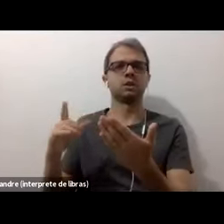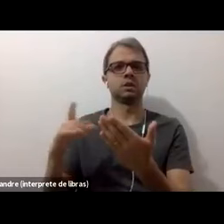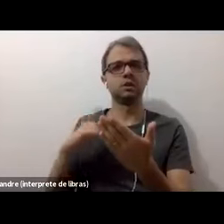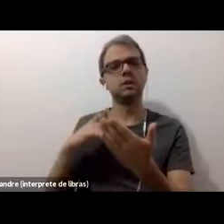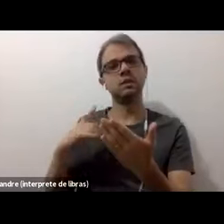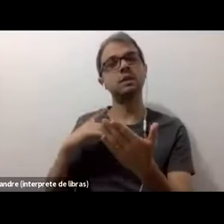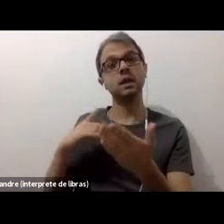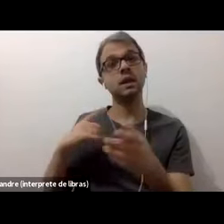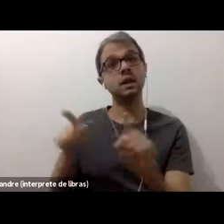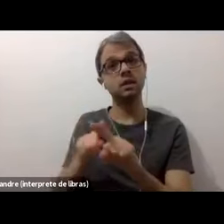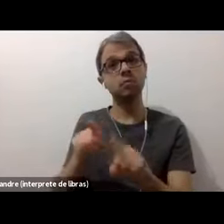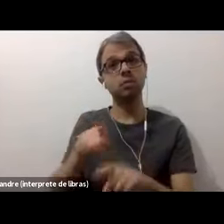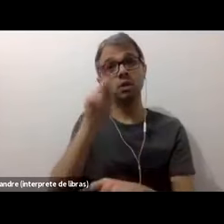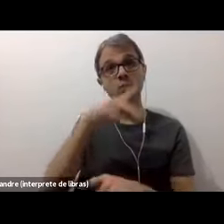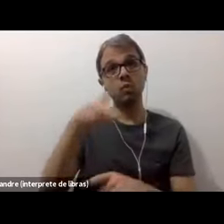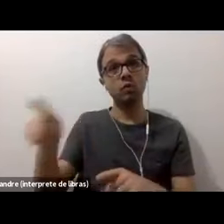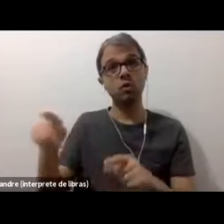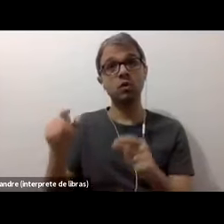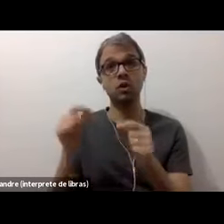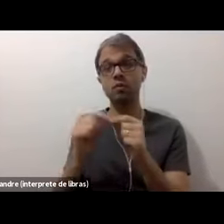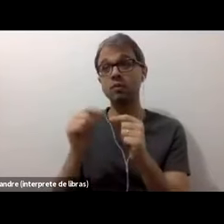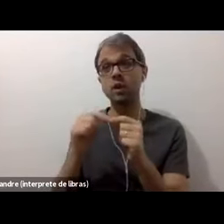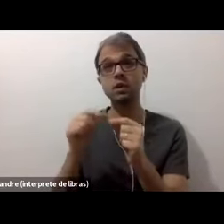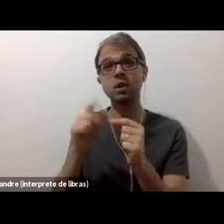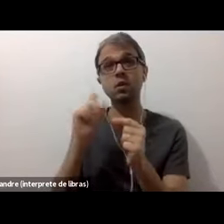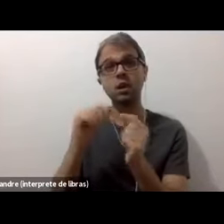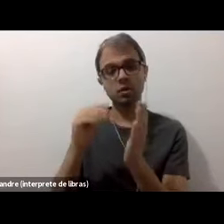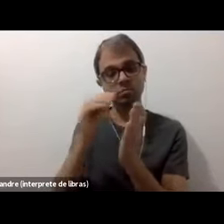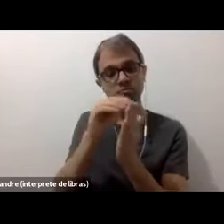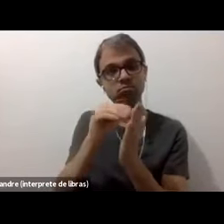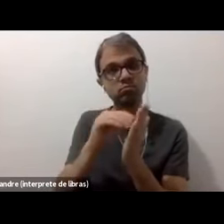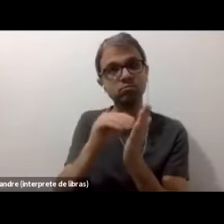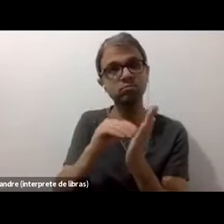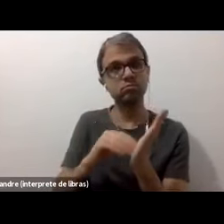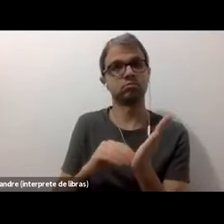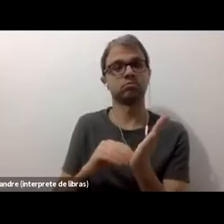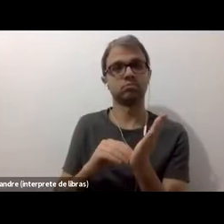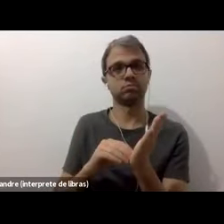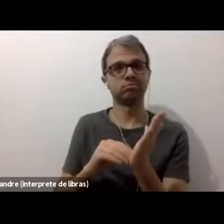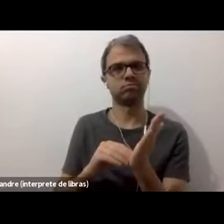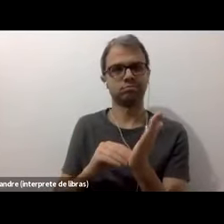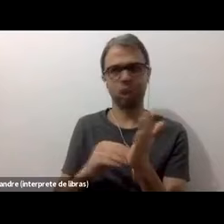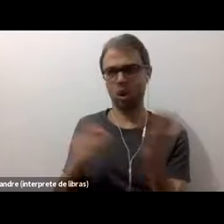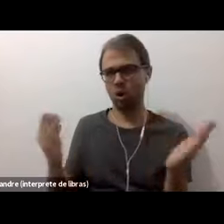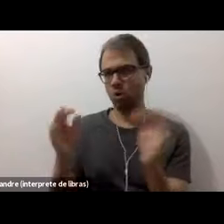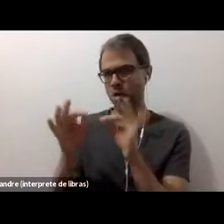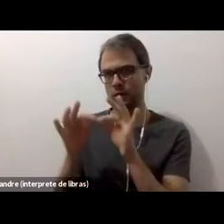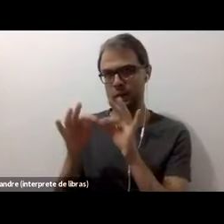professor. Então, nesse momento, a distância não vai ser diferente. Como que a gente está